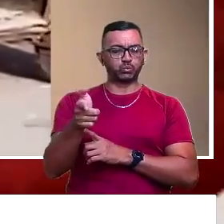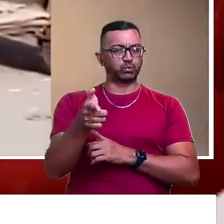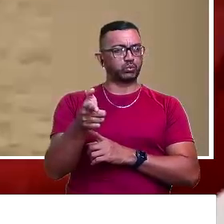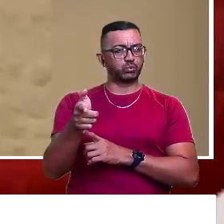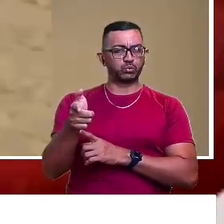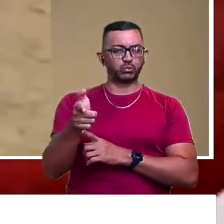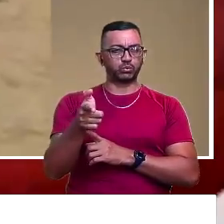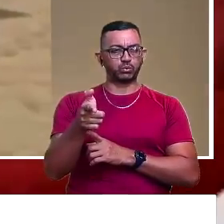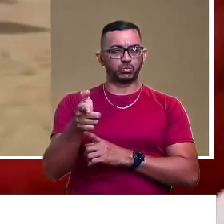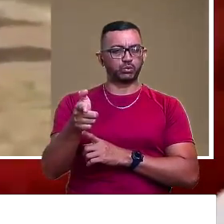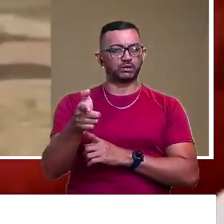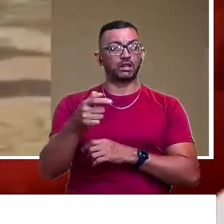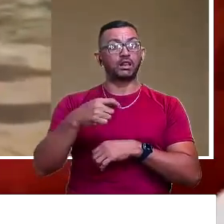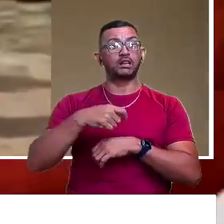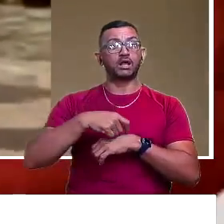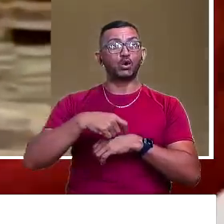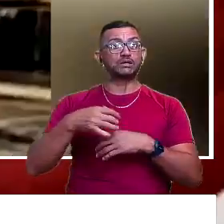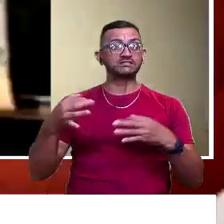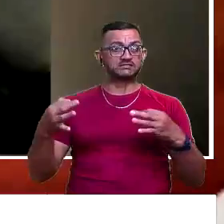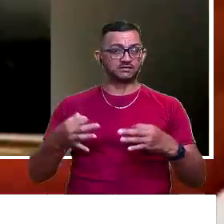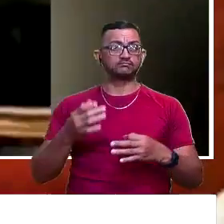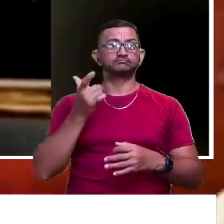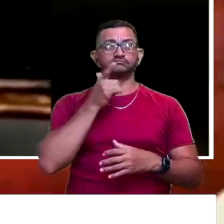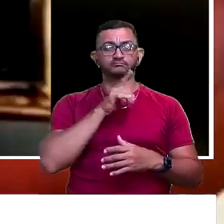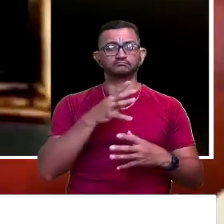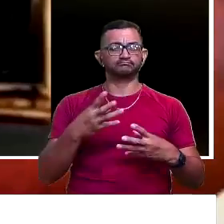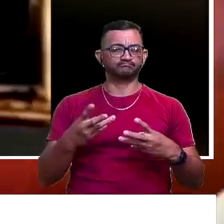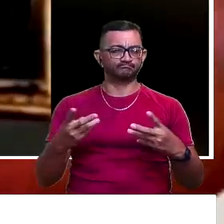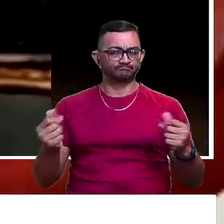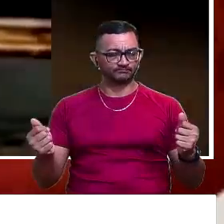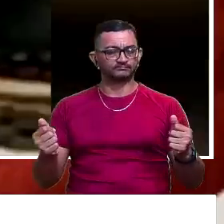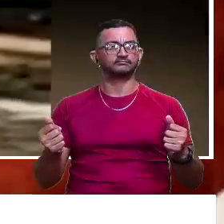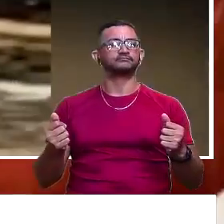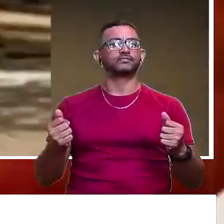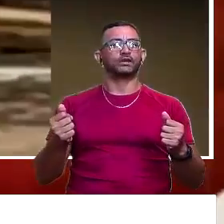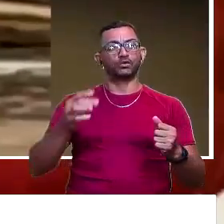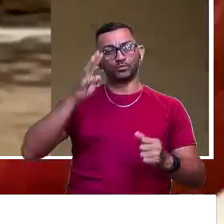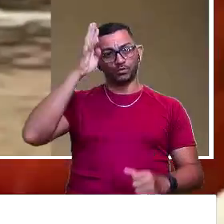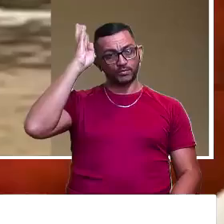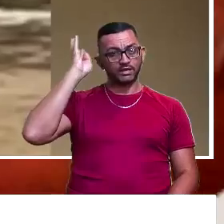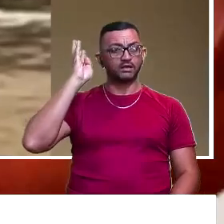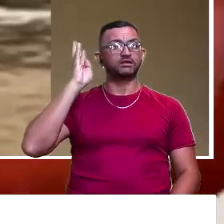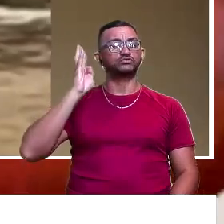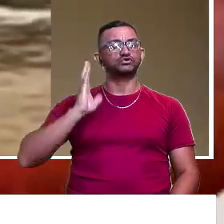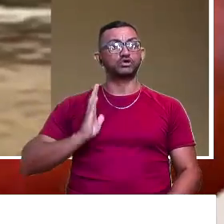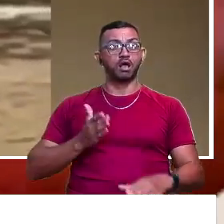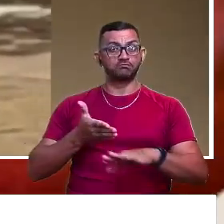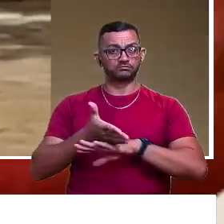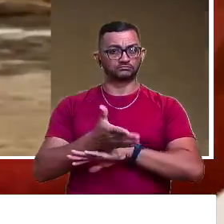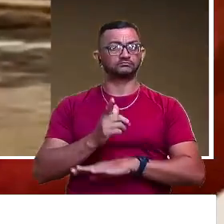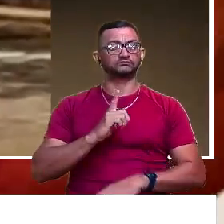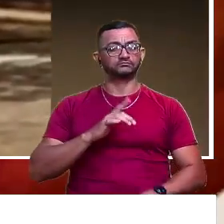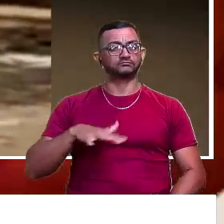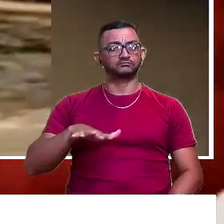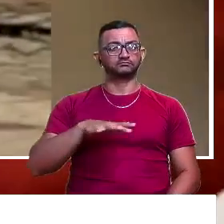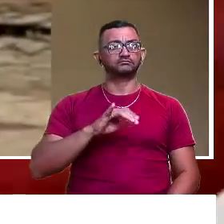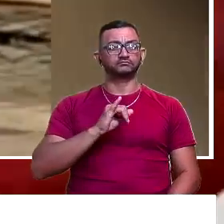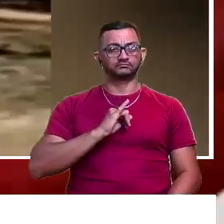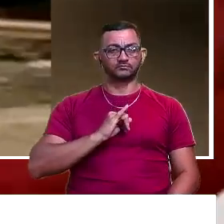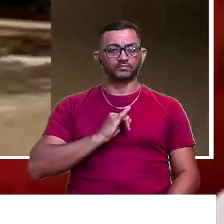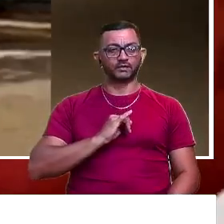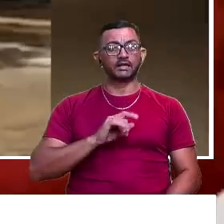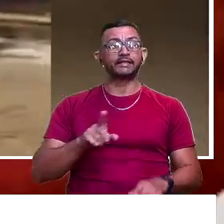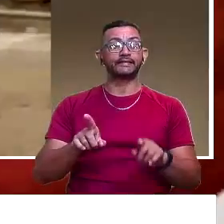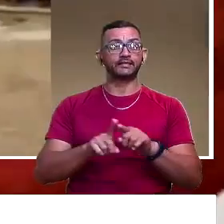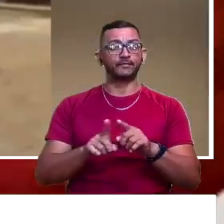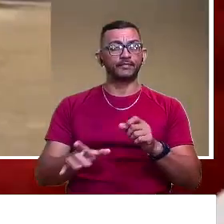ali, um extintor, melhor dizendo, no momento certo para conseguir conter essas chamas. Os bombeiros, como sempre, agindo muito rápido aqui em